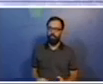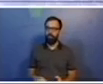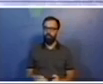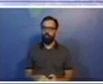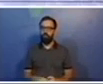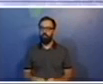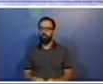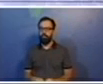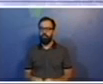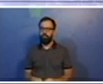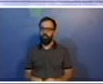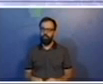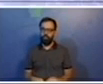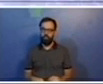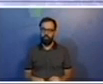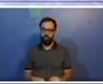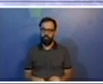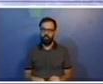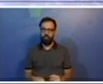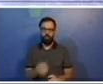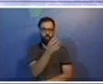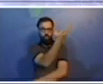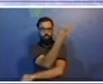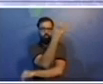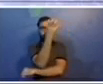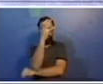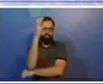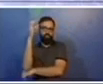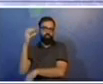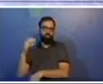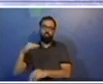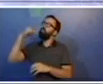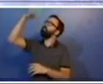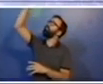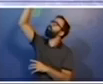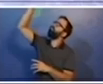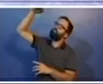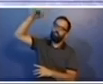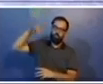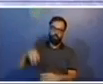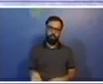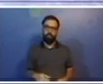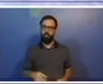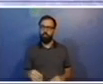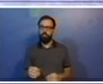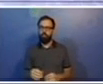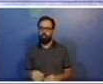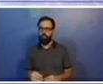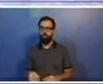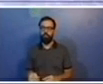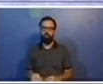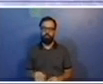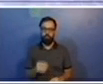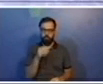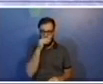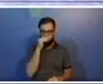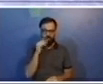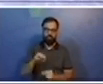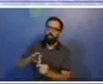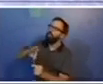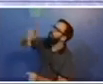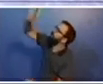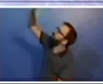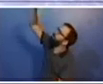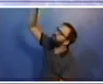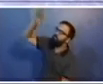cicas. Bom, formam florestas de grande porte, sendo que alguns representantes, como a sequoia, pode ser maior que